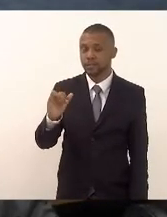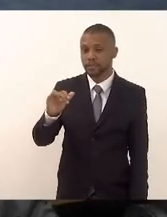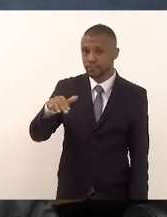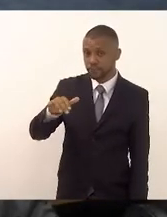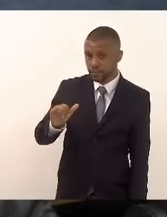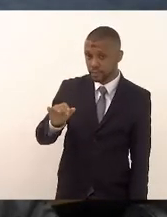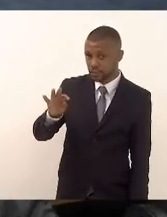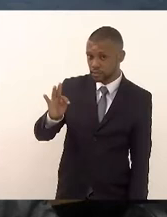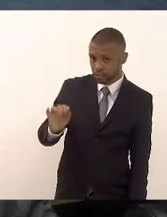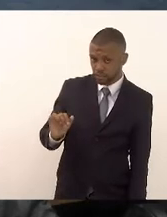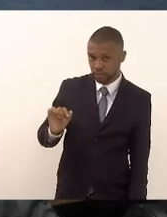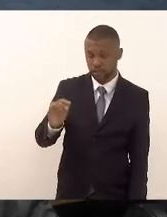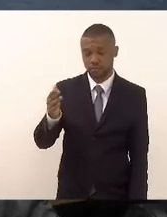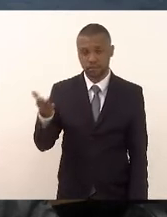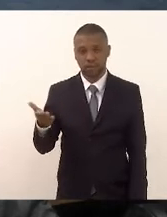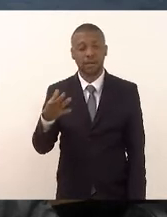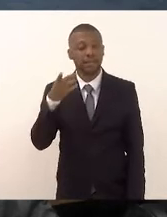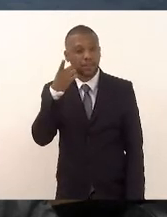Deputado Flávio Serafim.